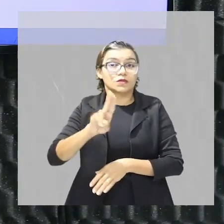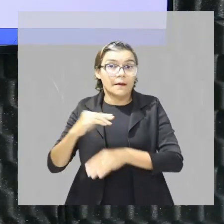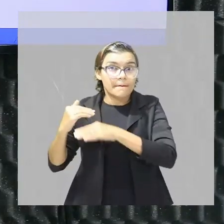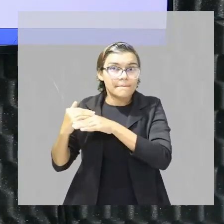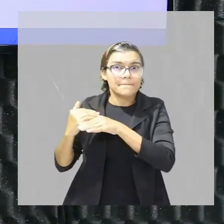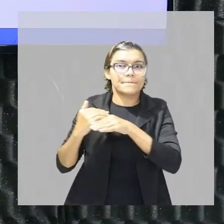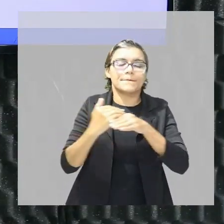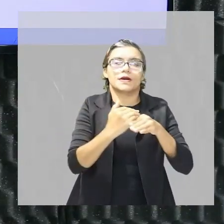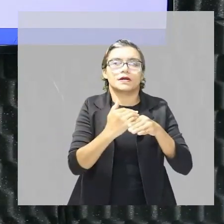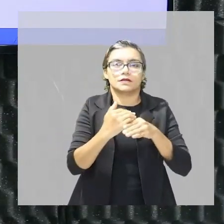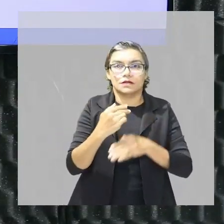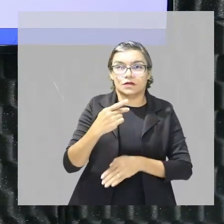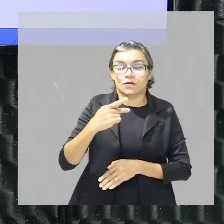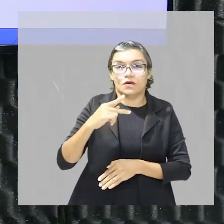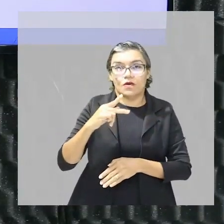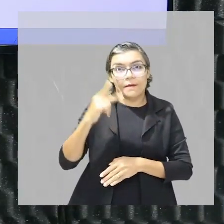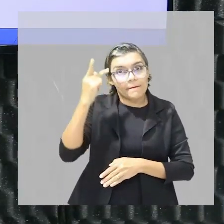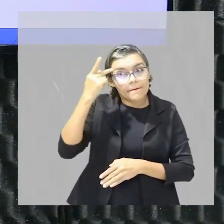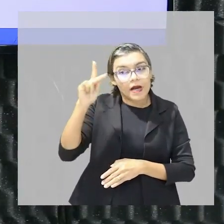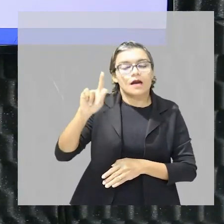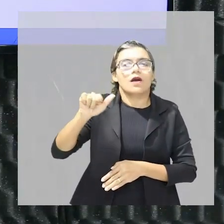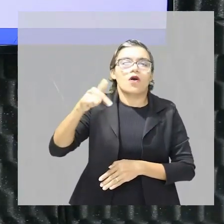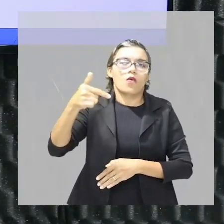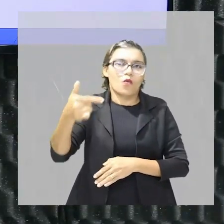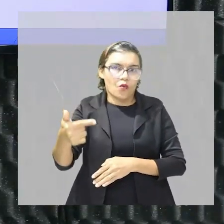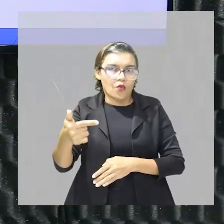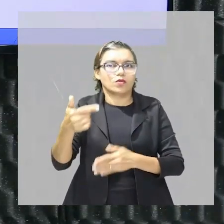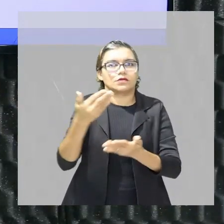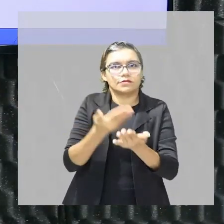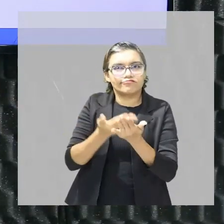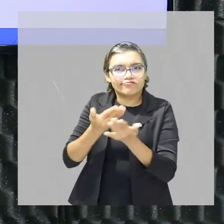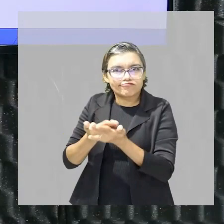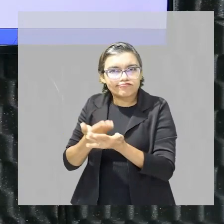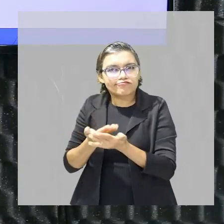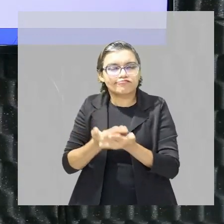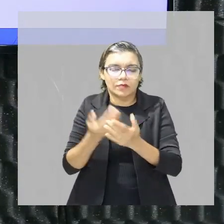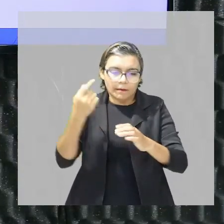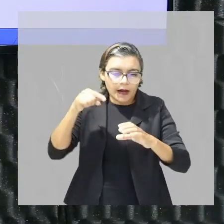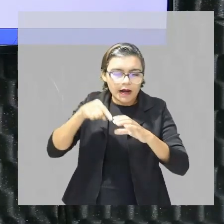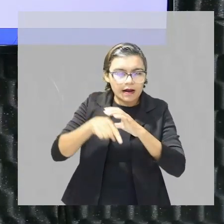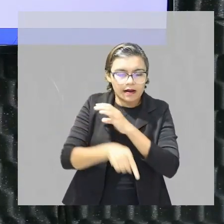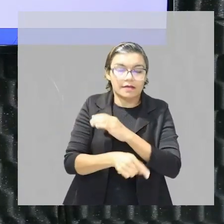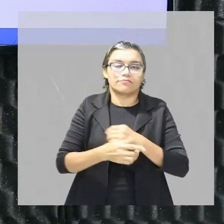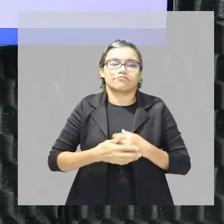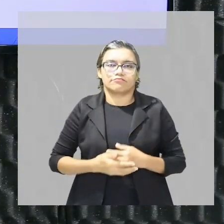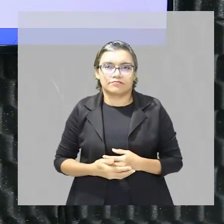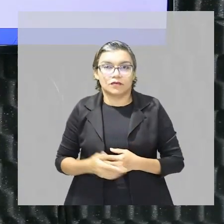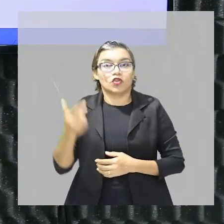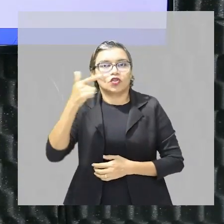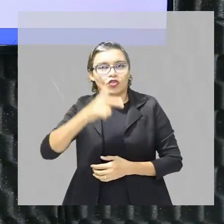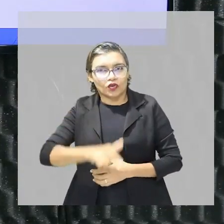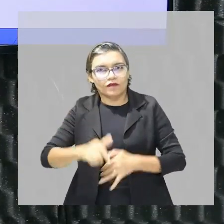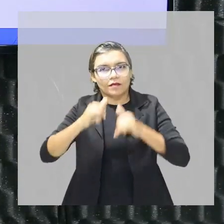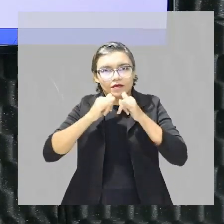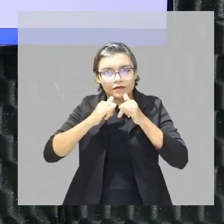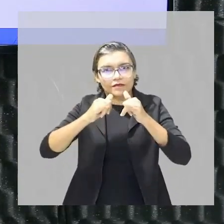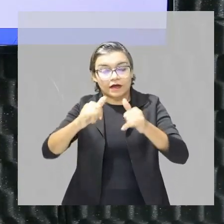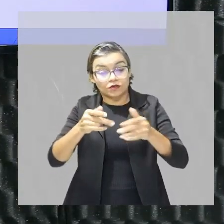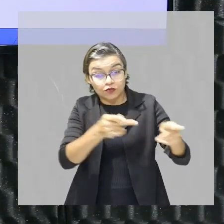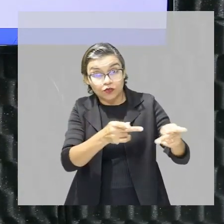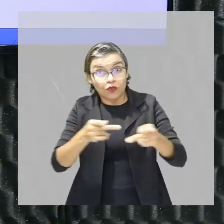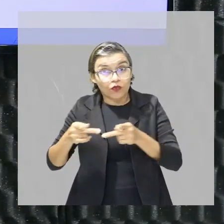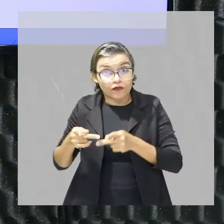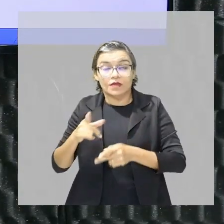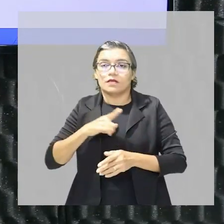para as outras para Claro estudarem mais ou para se aprofundar mais uma vez eu faço o convite nós temos